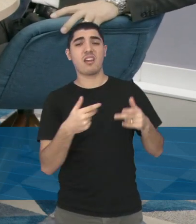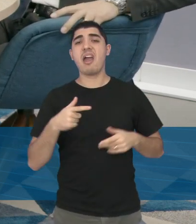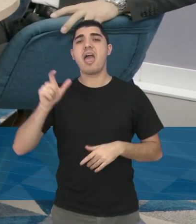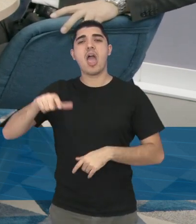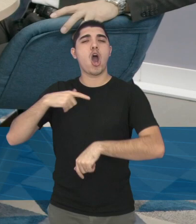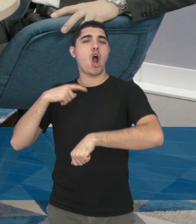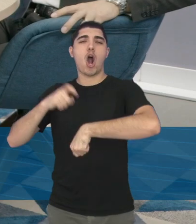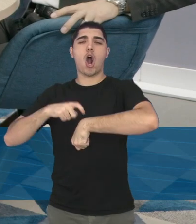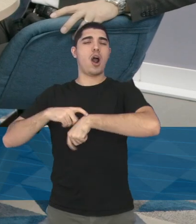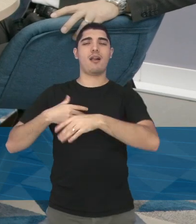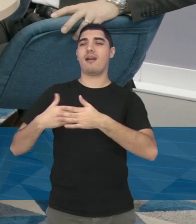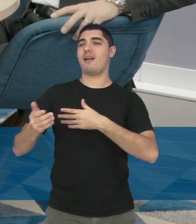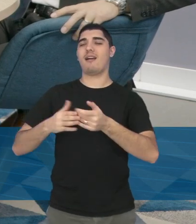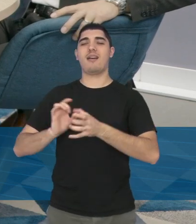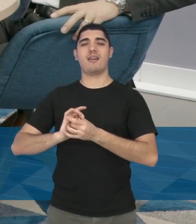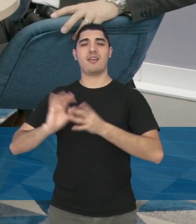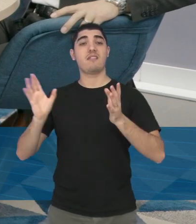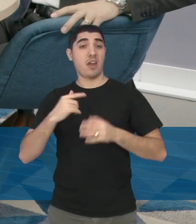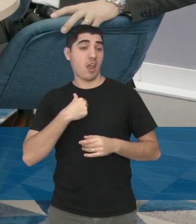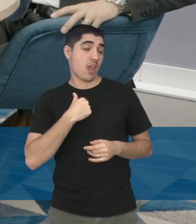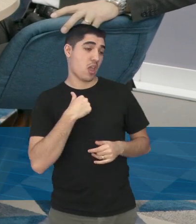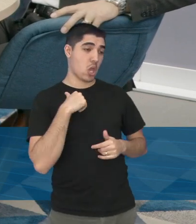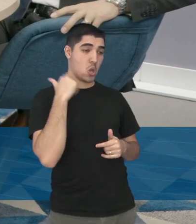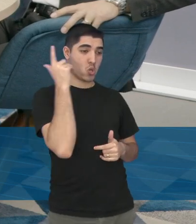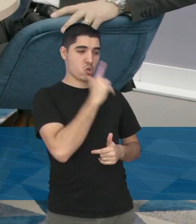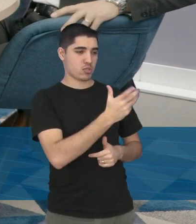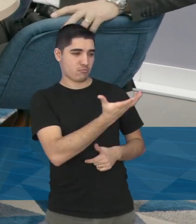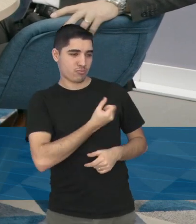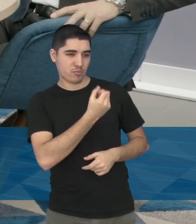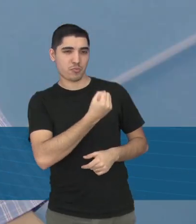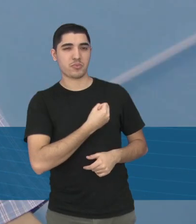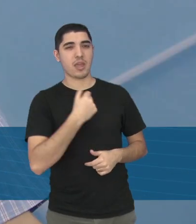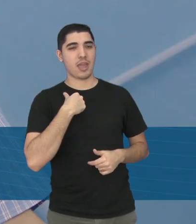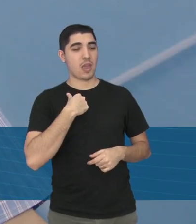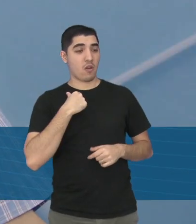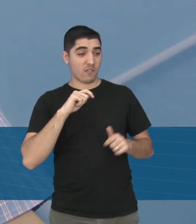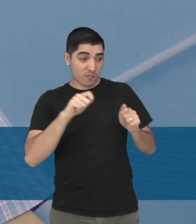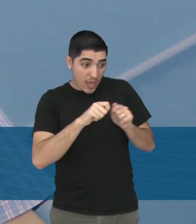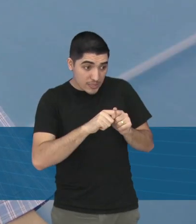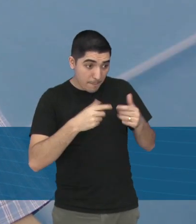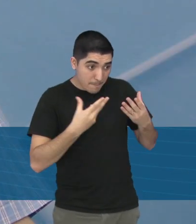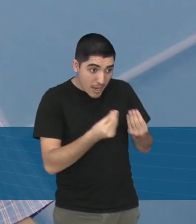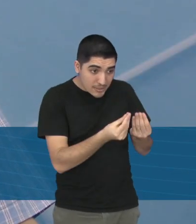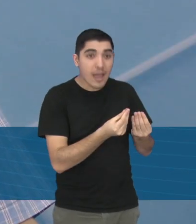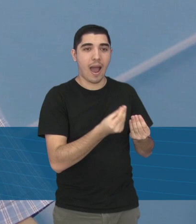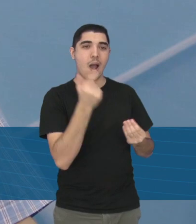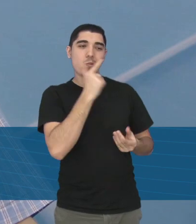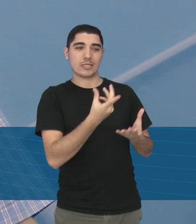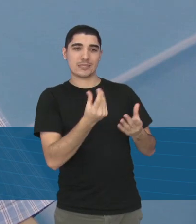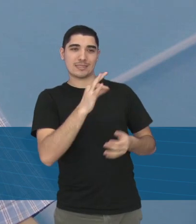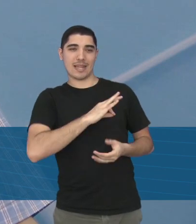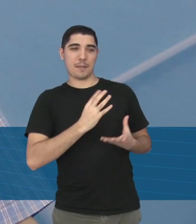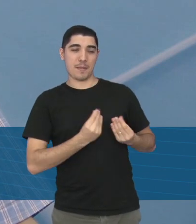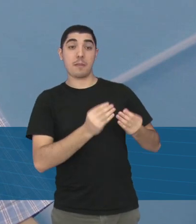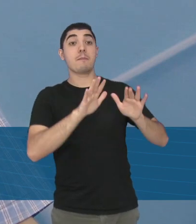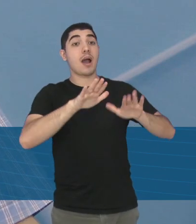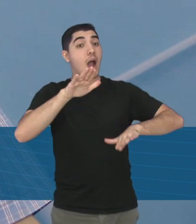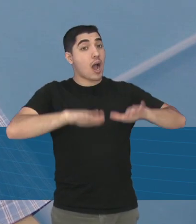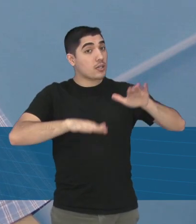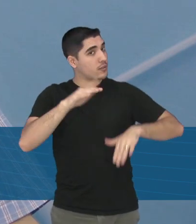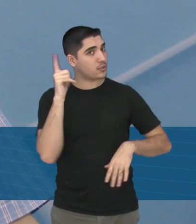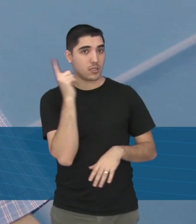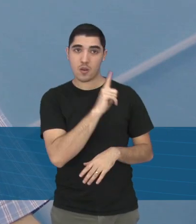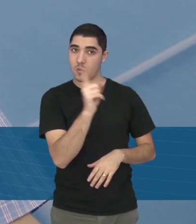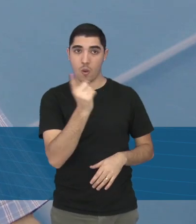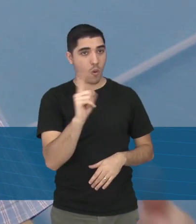horário. É, o horário. Né? Eu ganho pelo que eu produzo, não pelo tempo que eu trabalho. Só que muitas vezes você não consegue entregar, né?